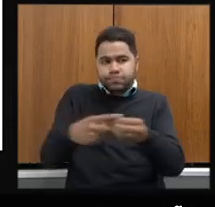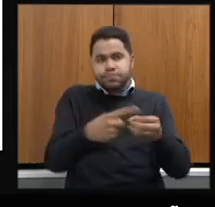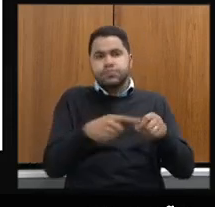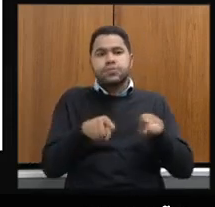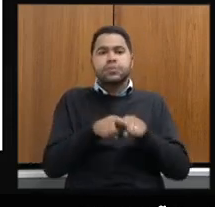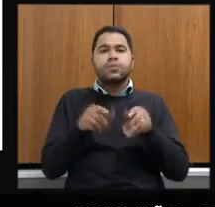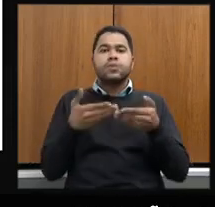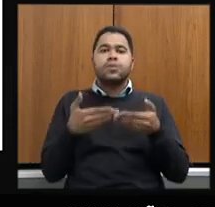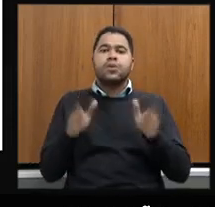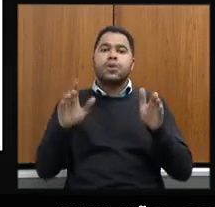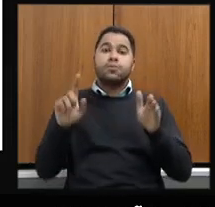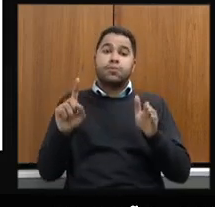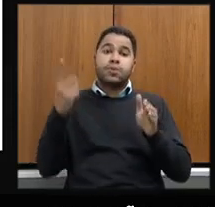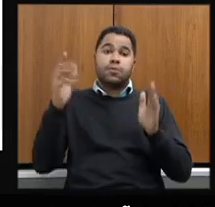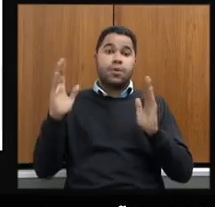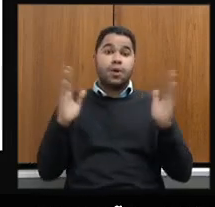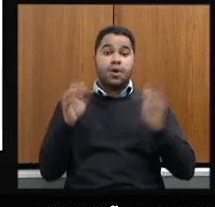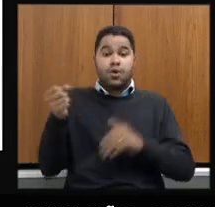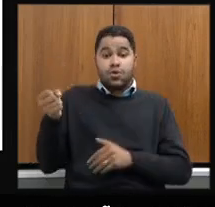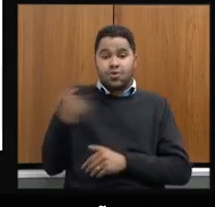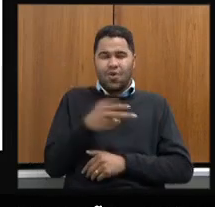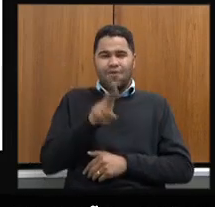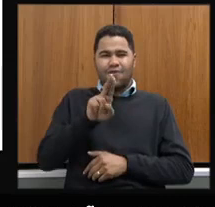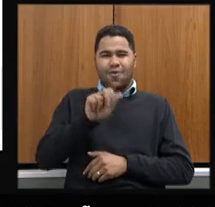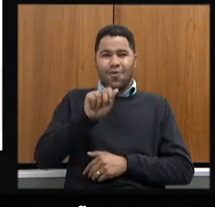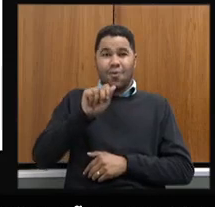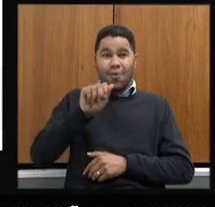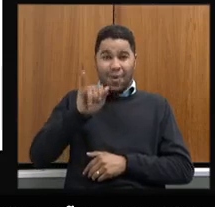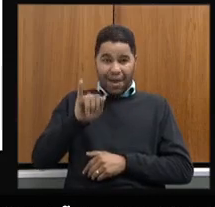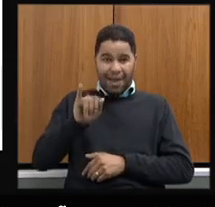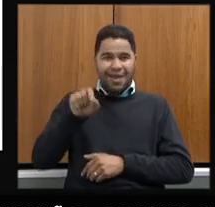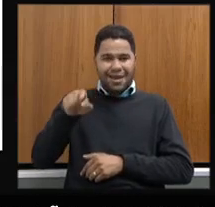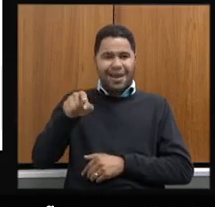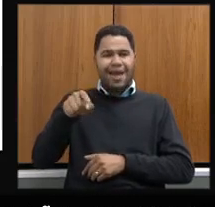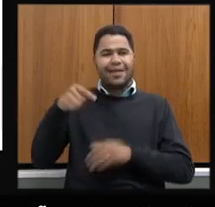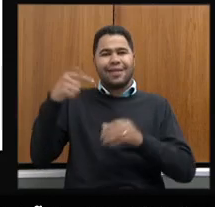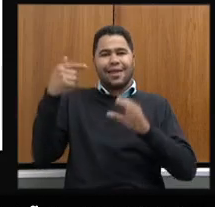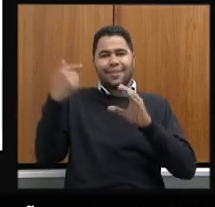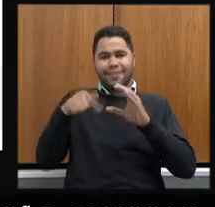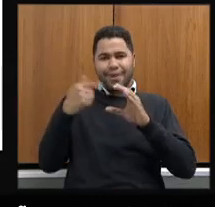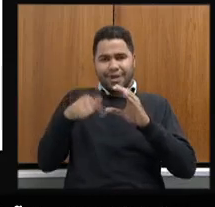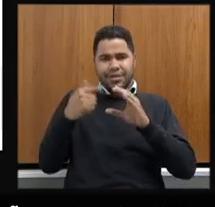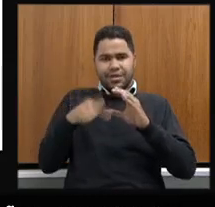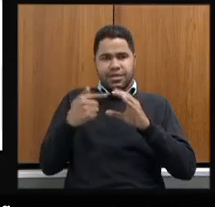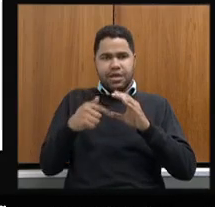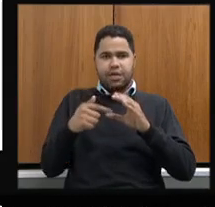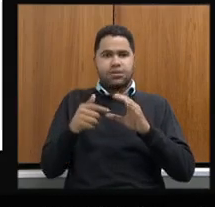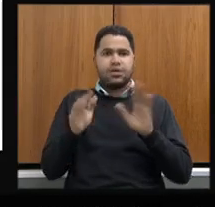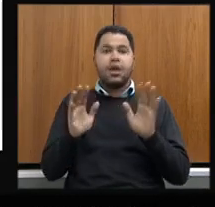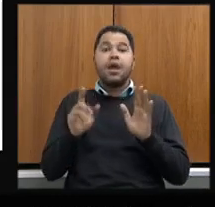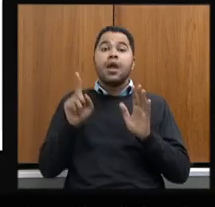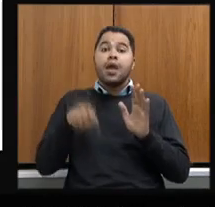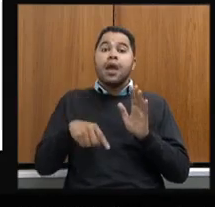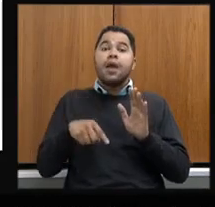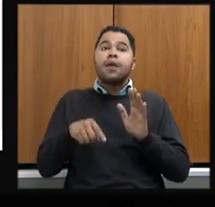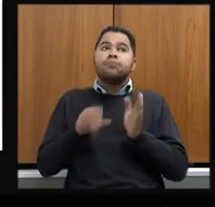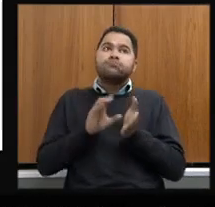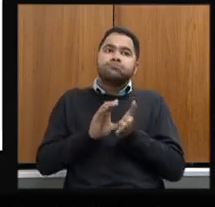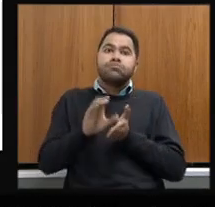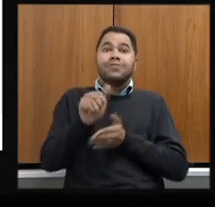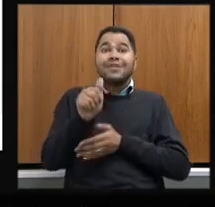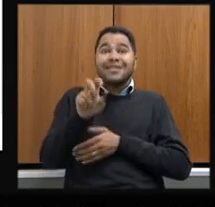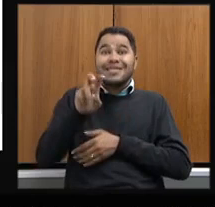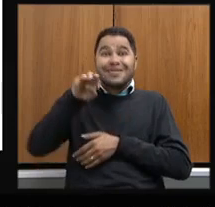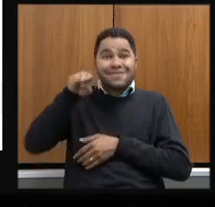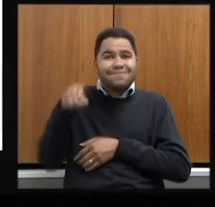a inauguração da primeira etapa da nova Uai Praça Sete houve uma mudança de modelo de gestão não é para 7 com investimentos previstos de